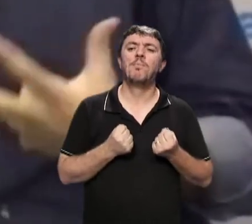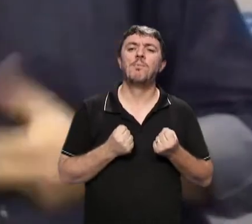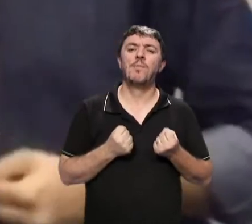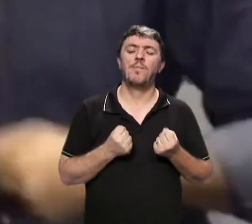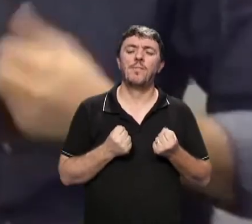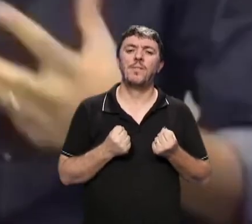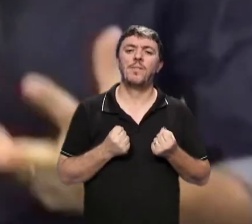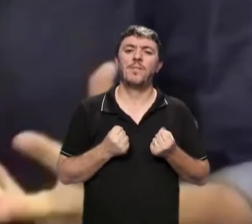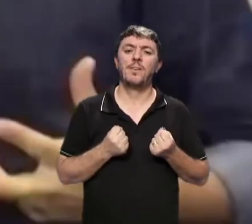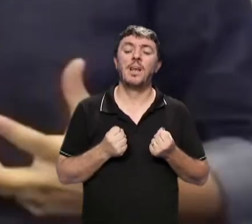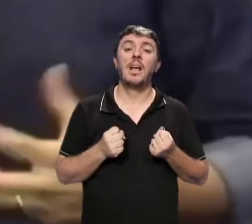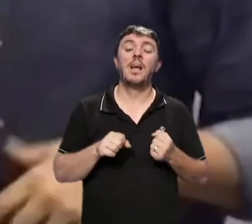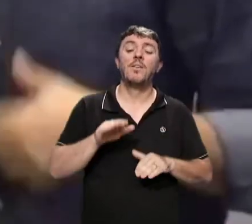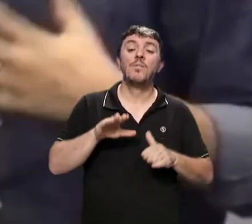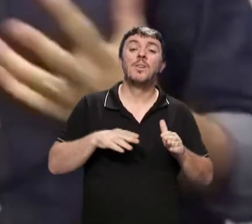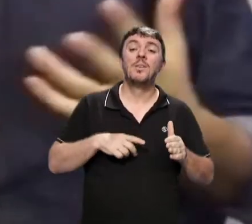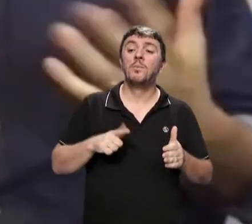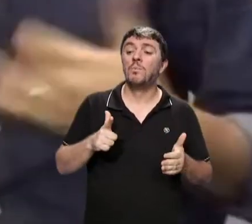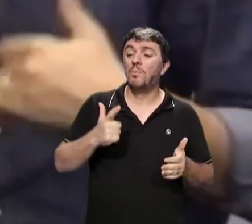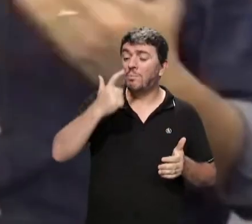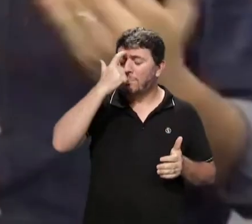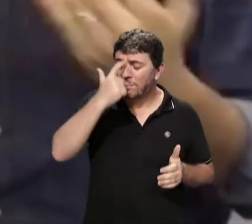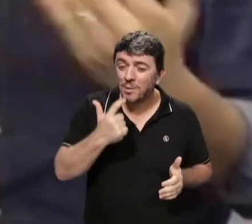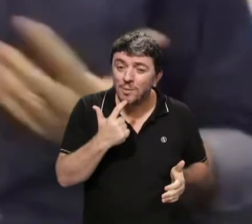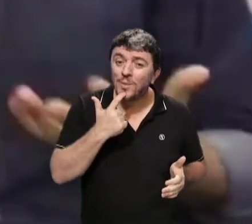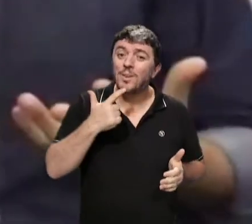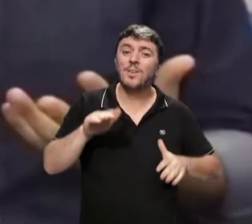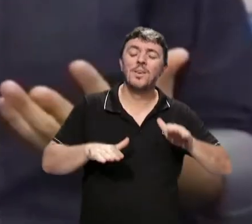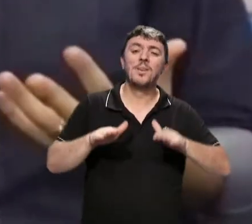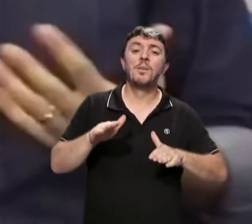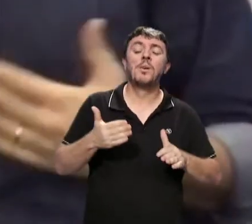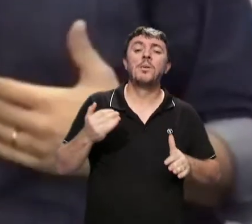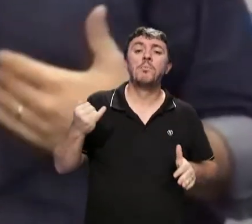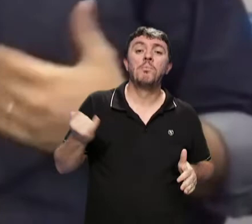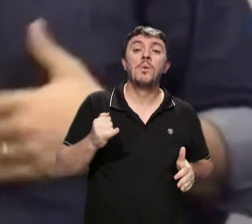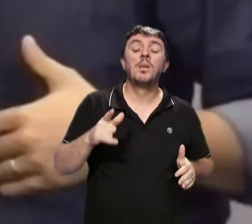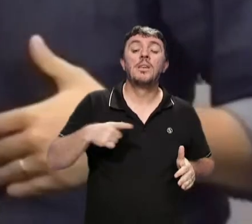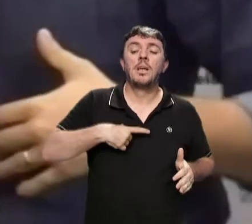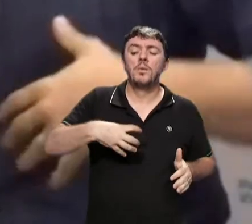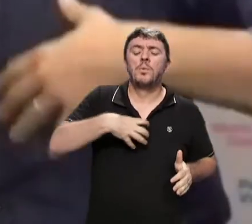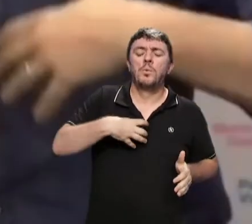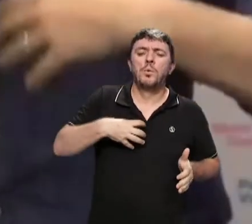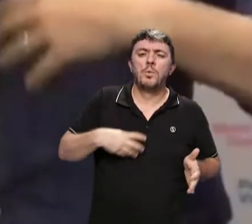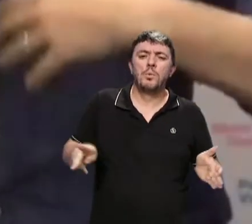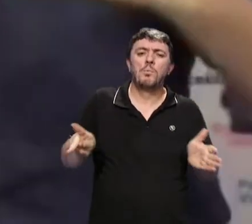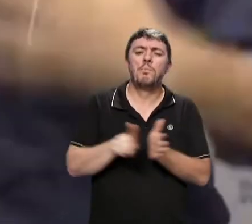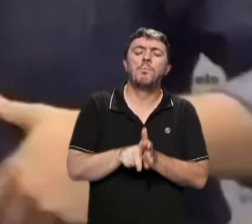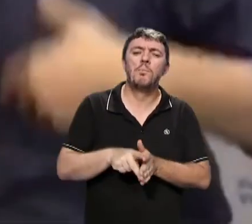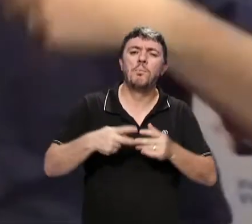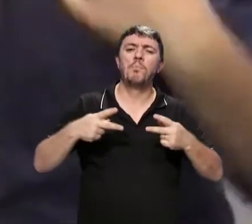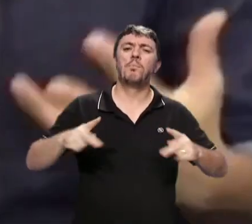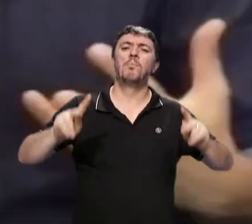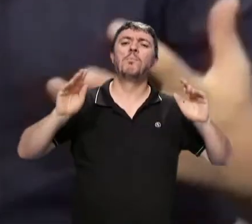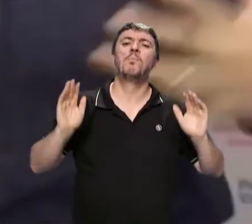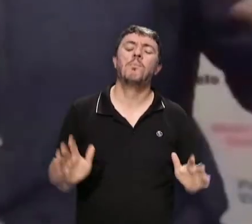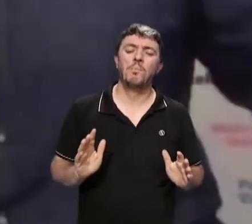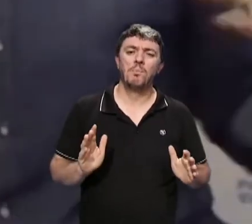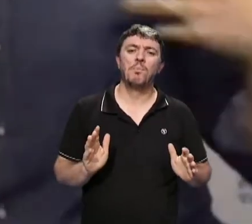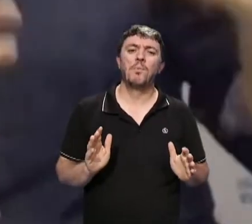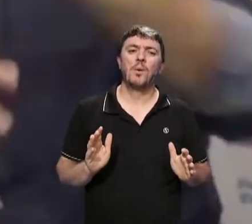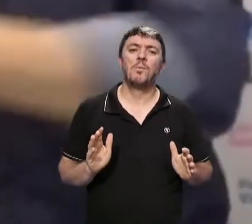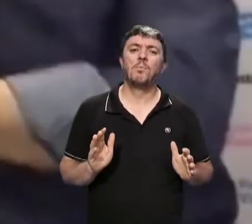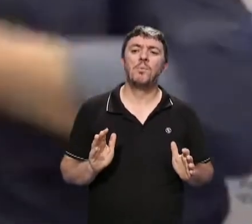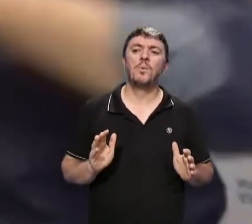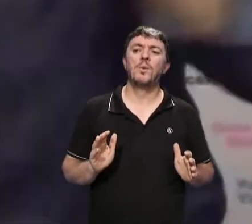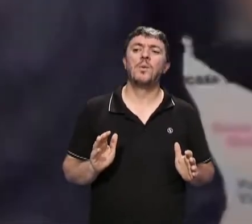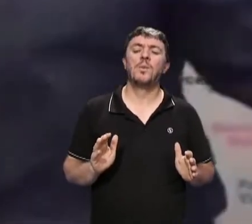tenha um estilo muito ativo, não tem, sim, importância, acho que isso é uma característica de cada um. Mas se você consegue se deixar levar pelo que